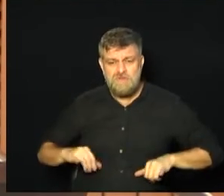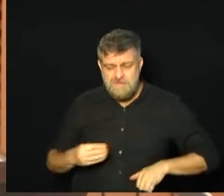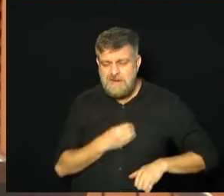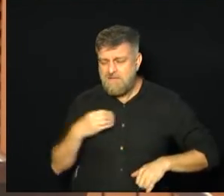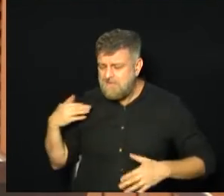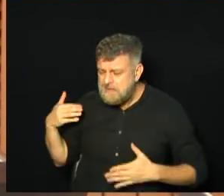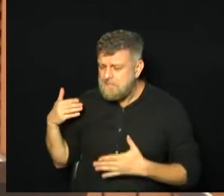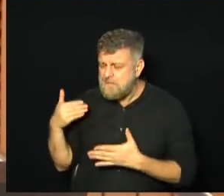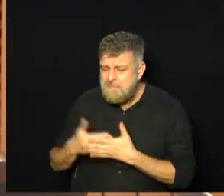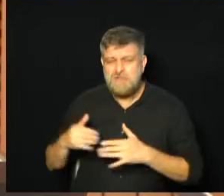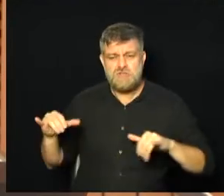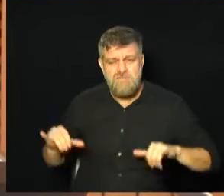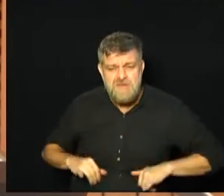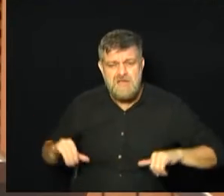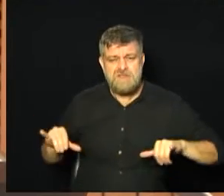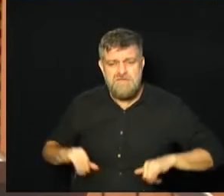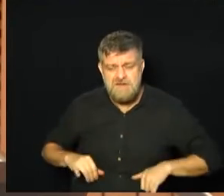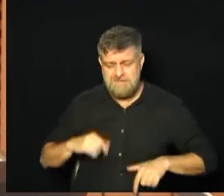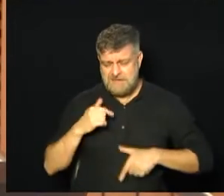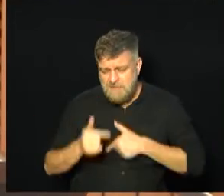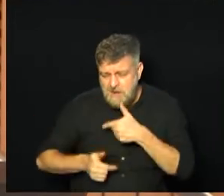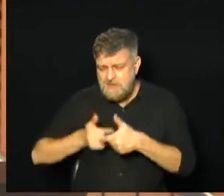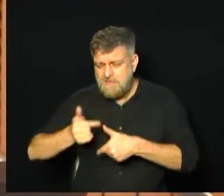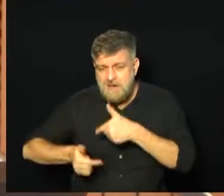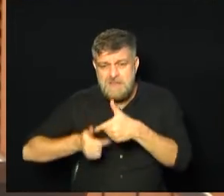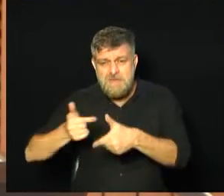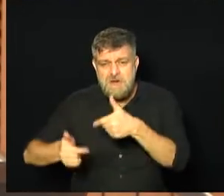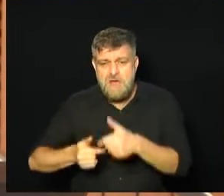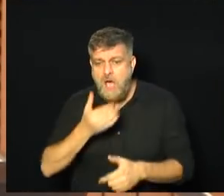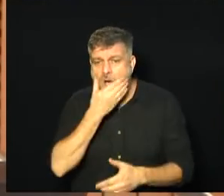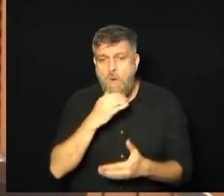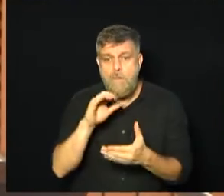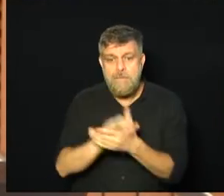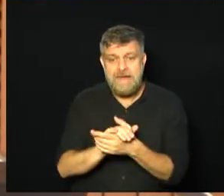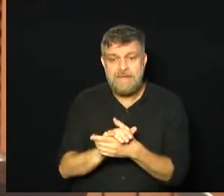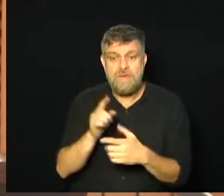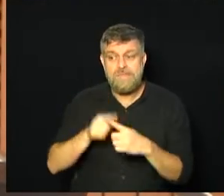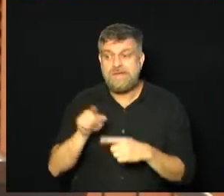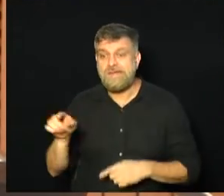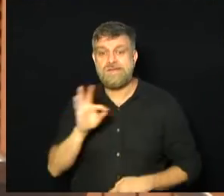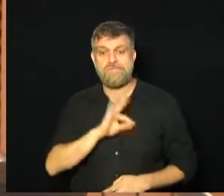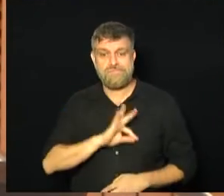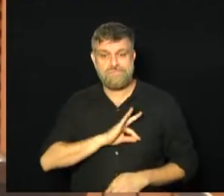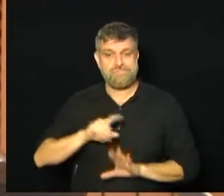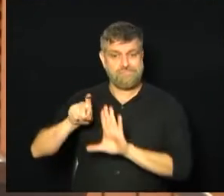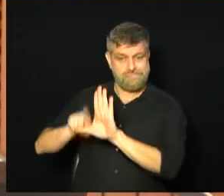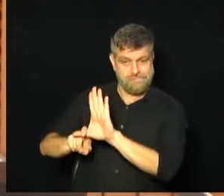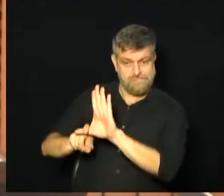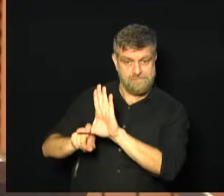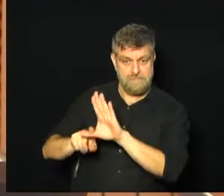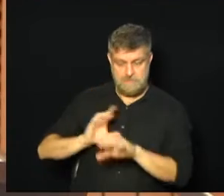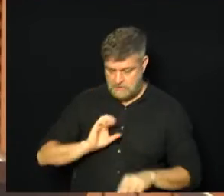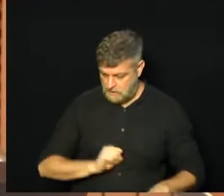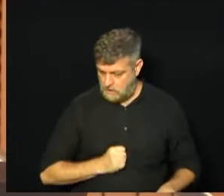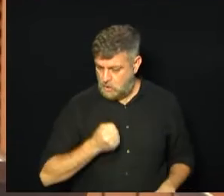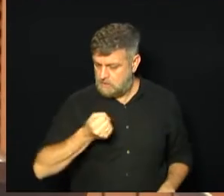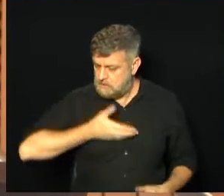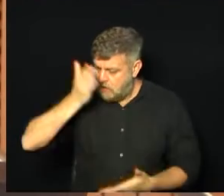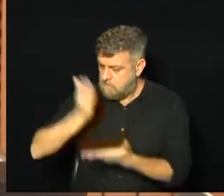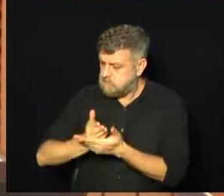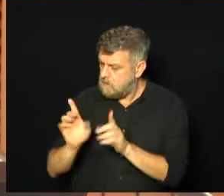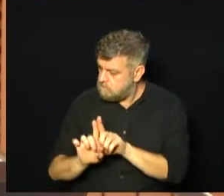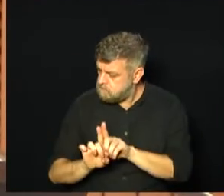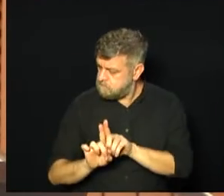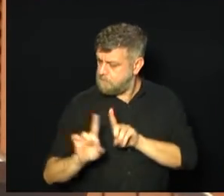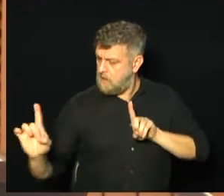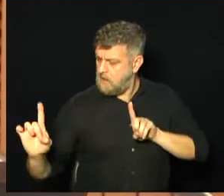ela sempre trabalhou, e ela, inclusive, o marido estava com ela porque ela sustentava, ajudava o marido, enfim, e que ela acabou tendo coragem, estava se sentindo mal, teve